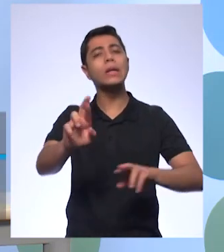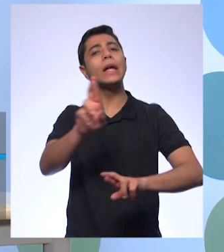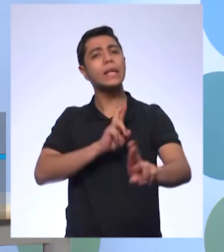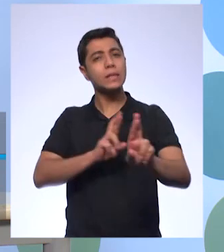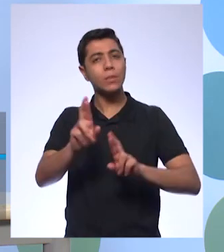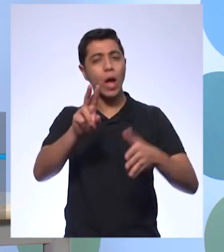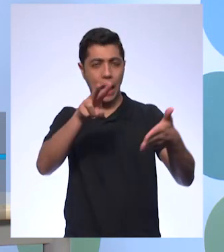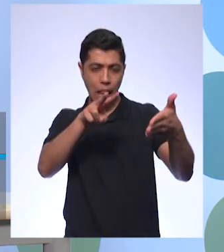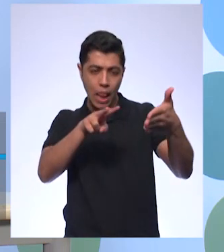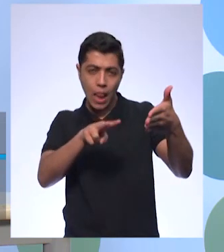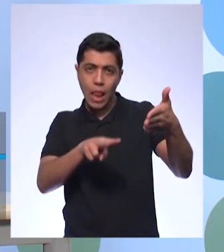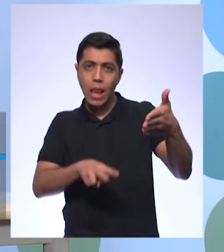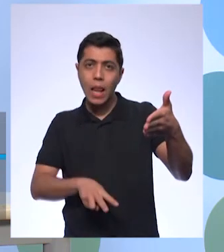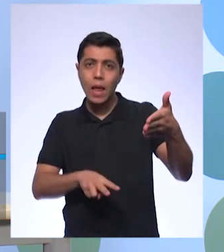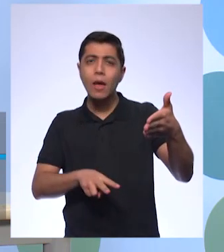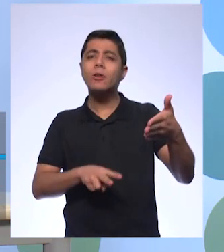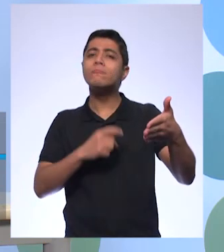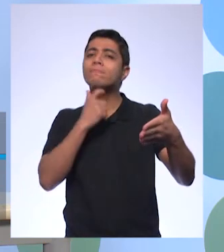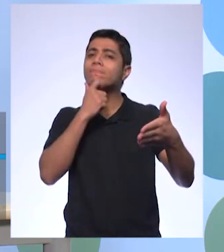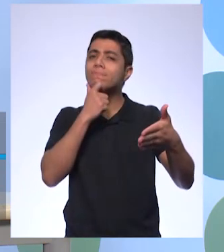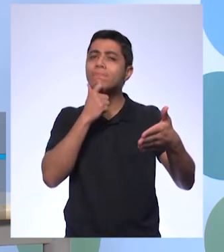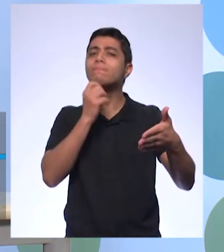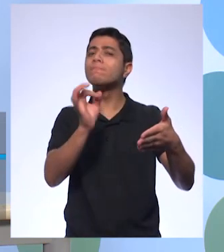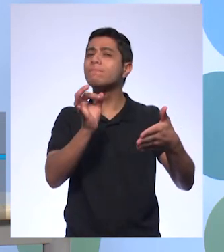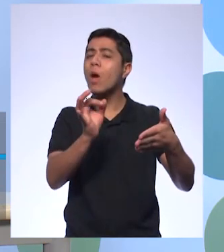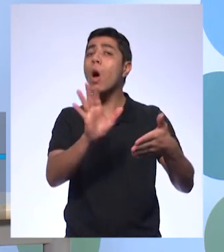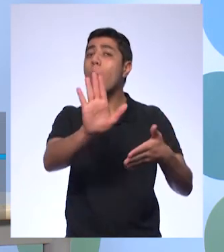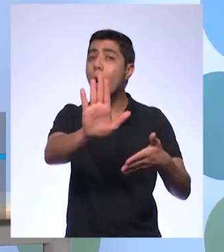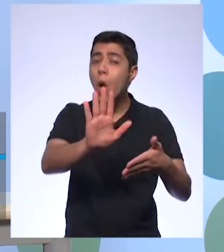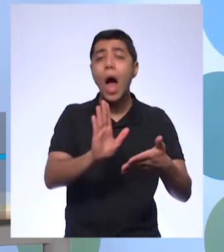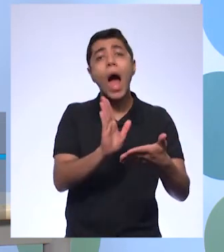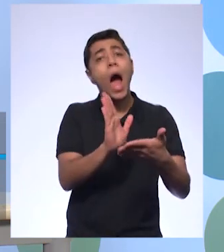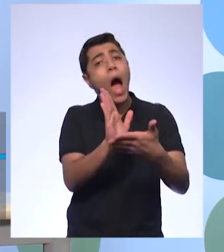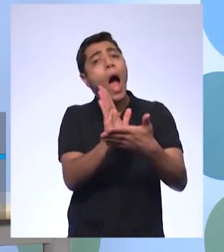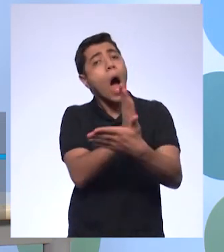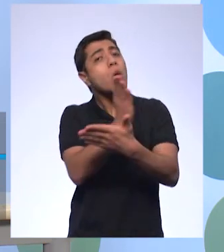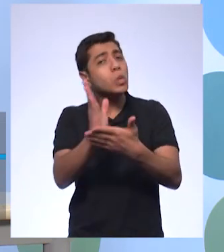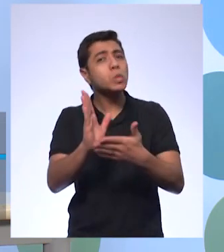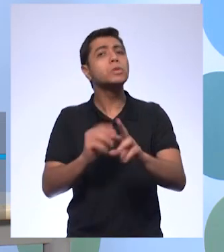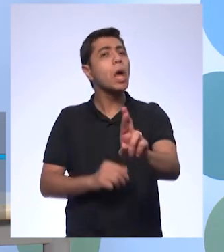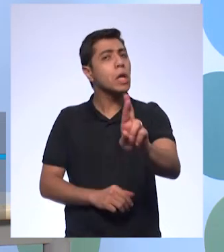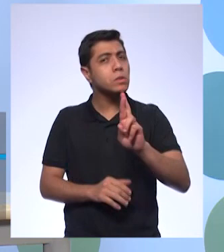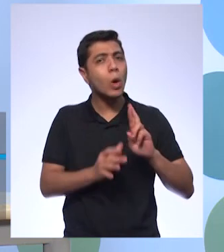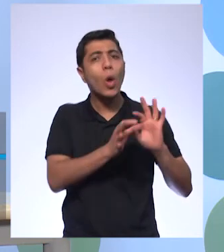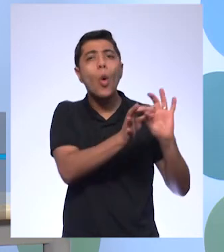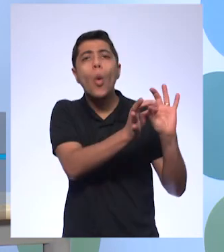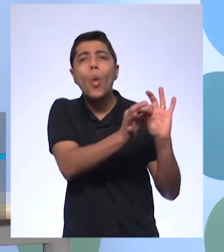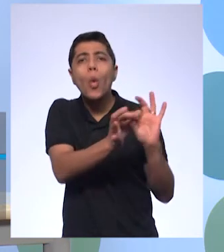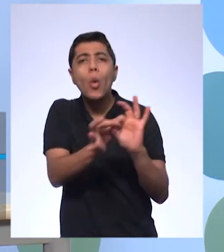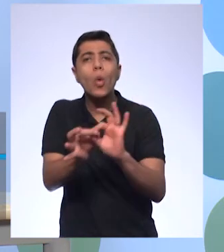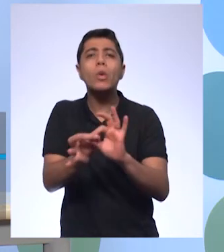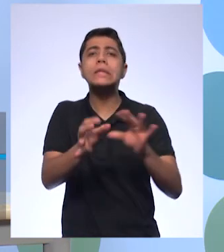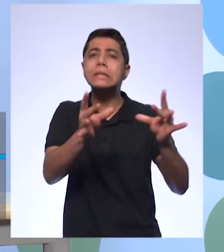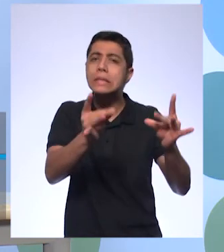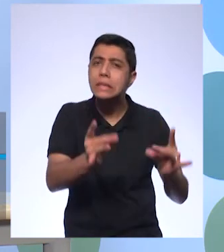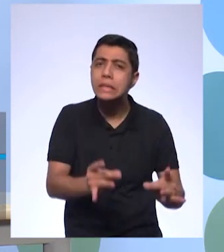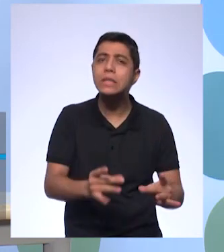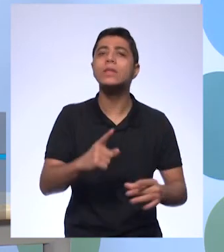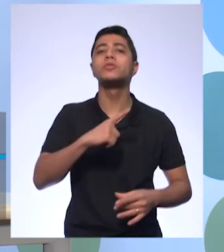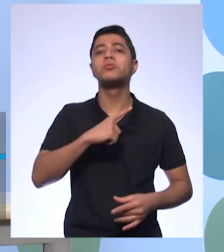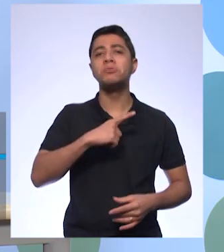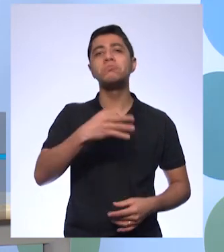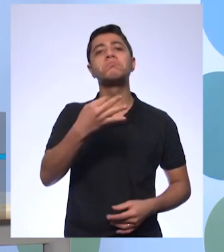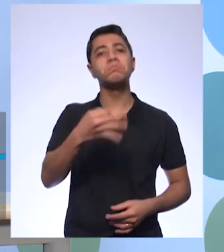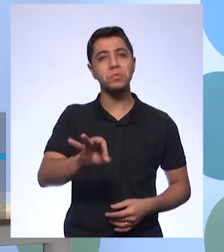fornecendo, e existem respostas aqui que estão bem contextualizadas, né, com o